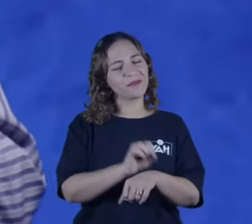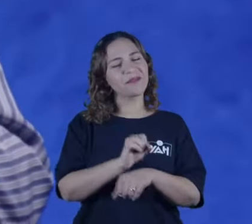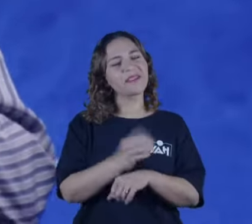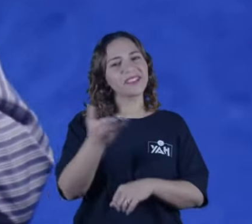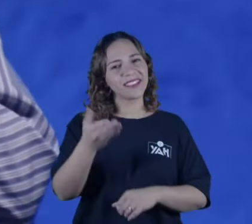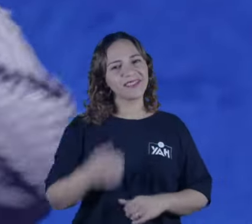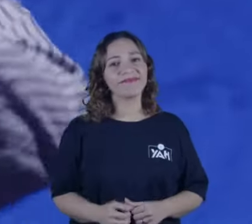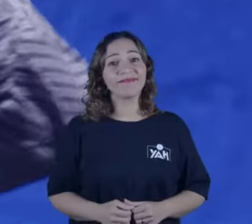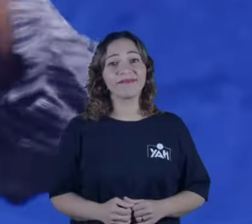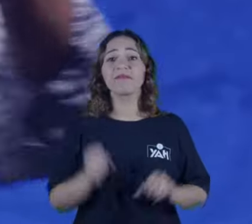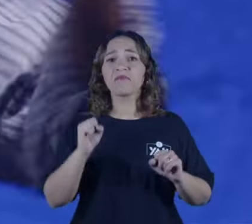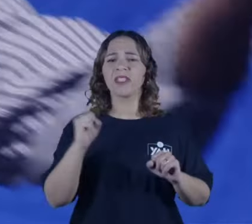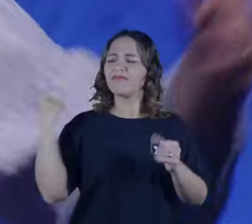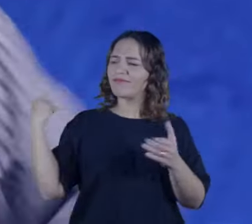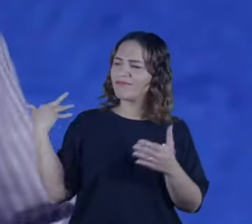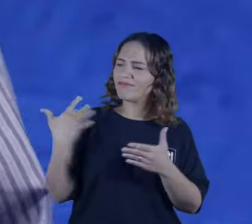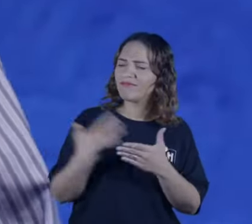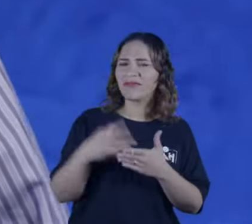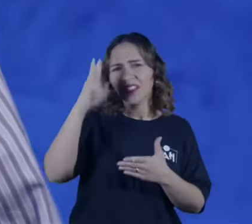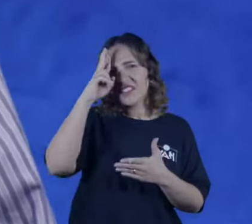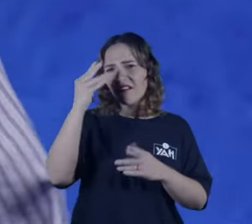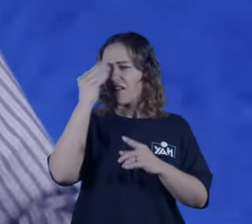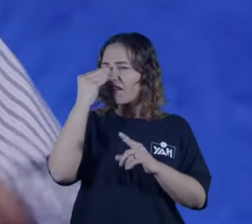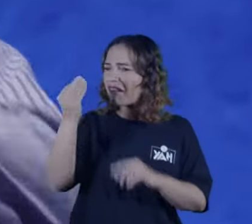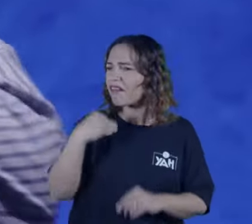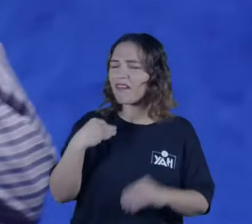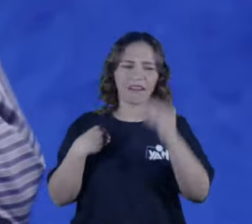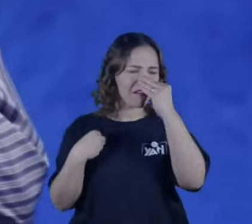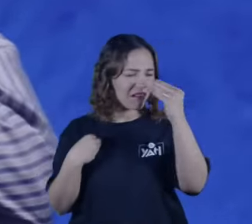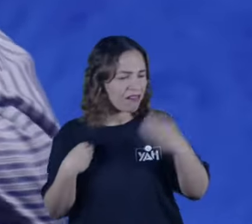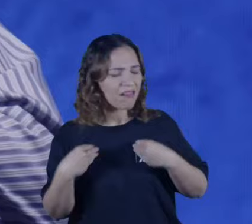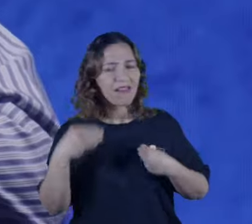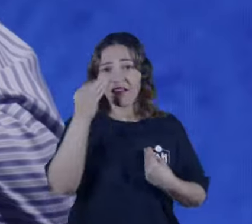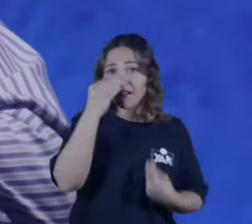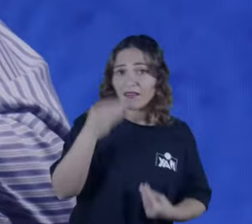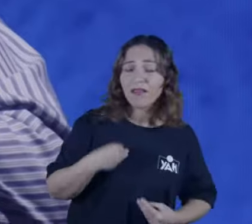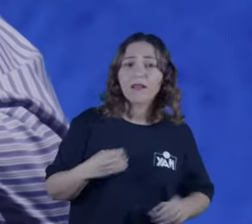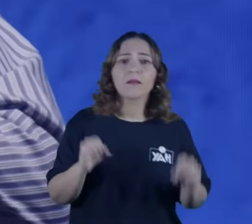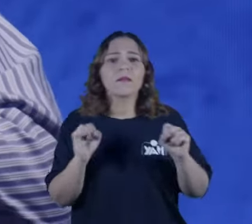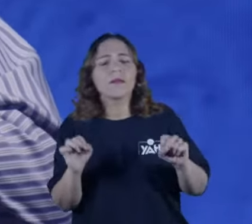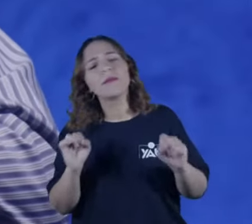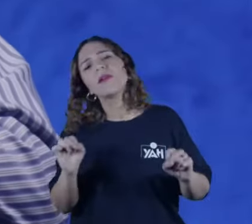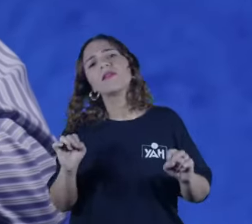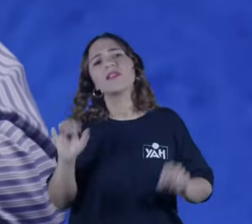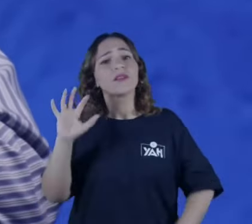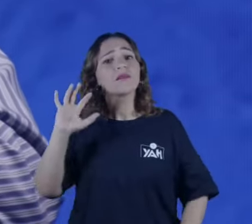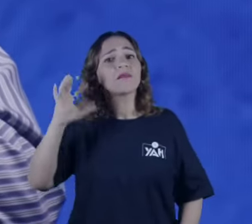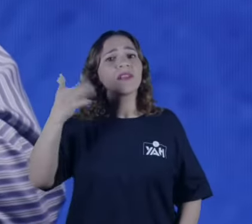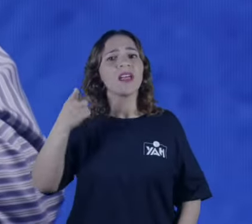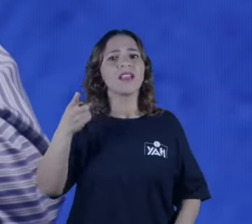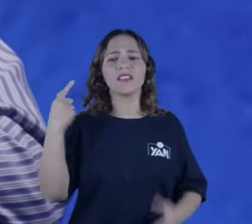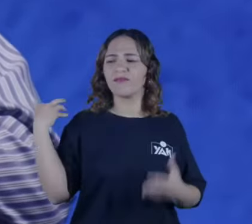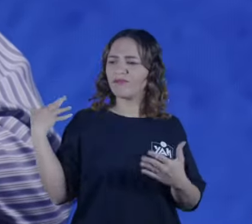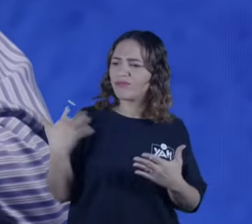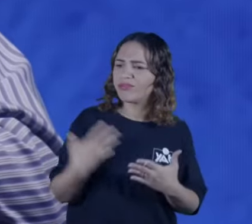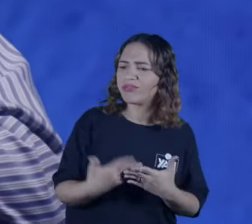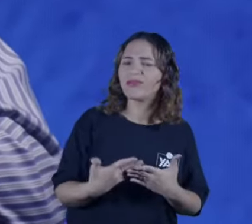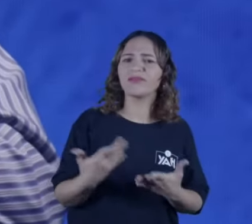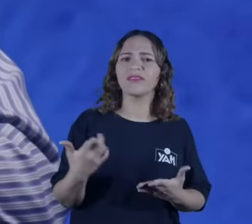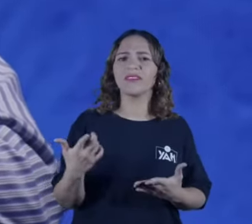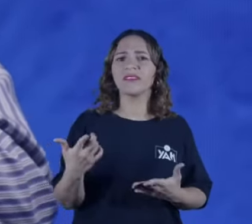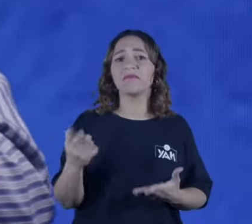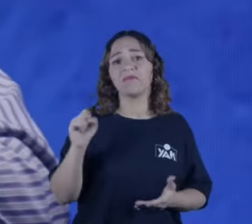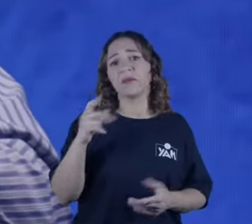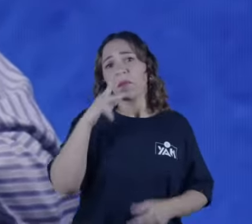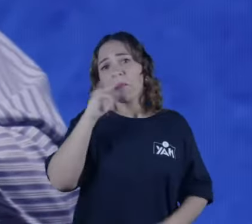Talvez a sua história tenha sido uma história de rejeição. Talvez você tenha sido rejeitado pelo